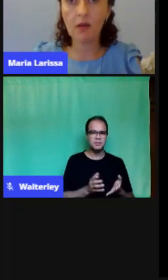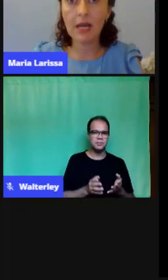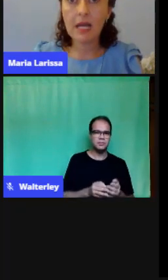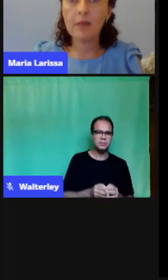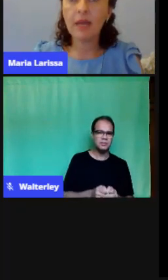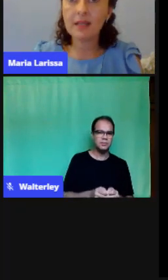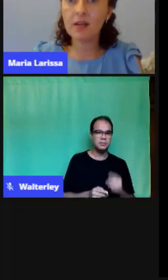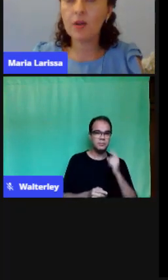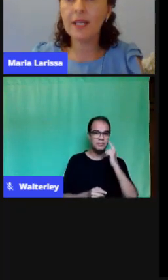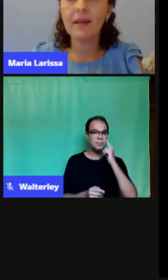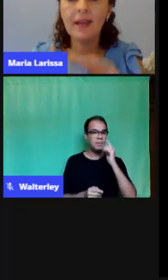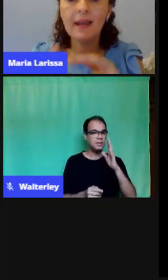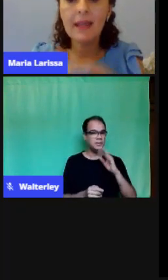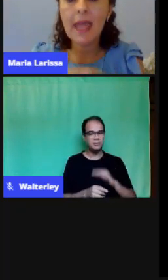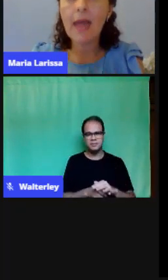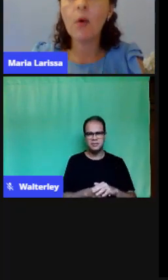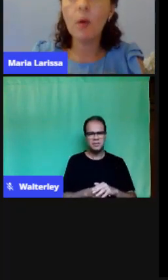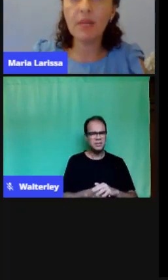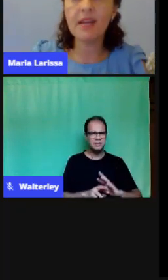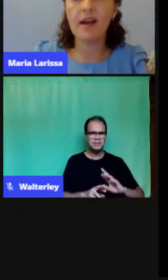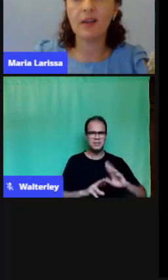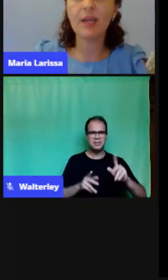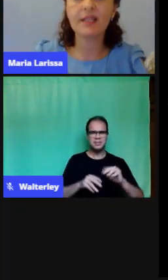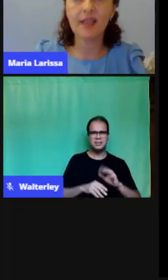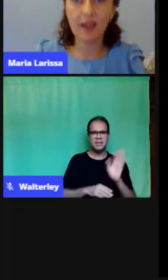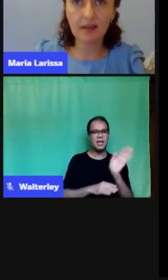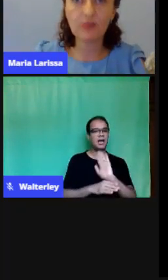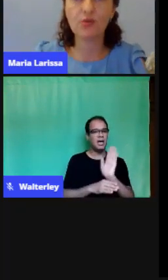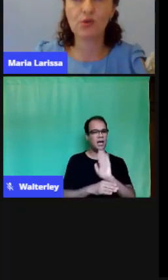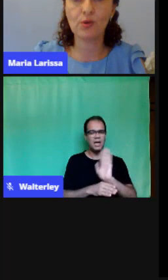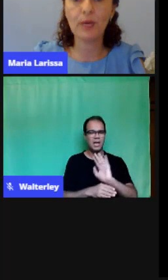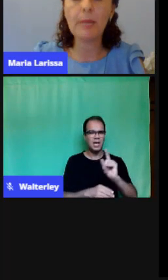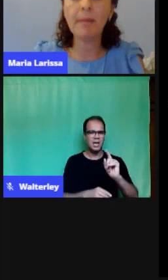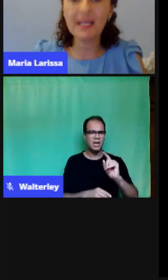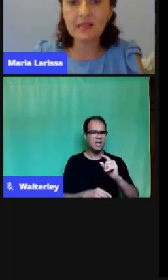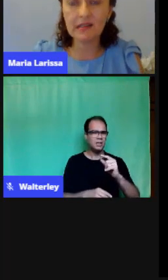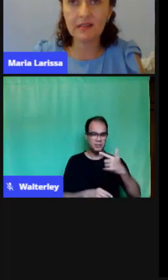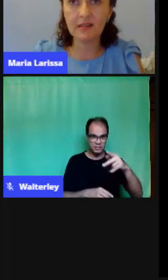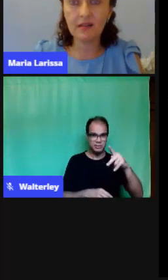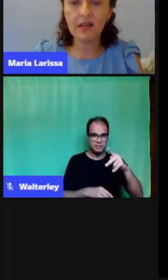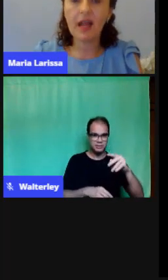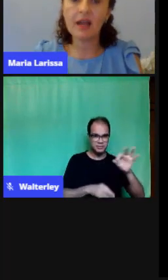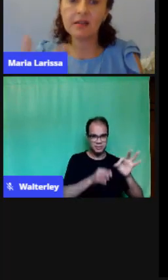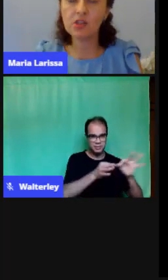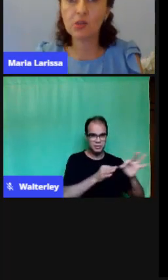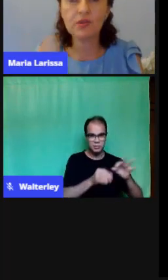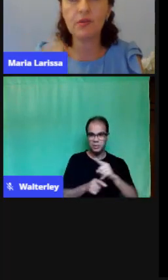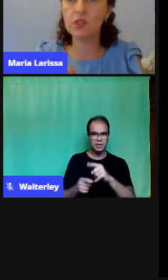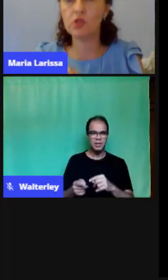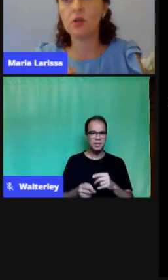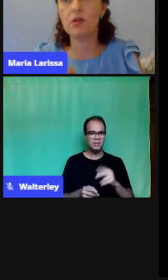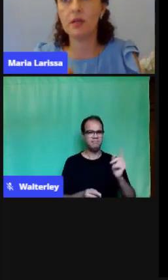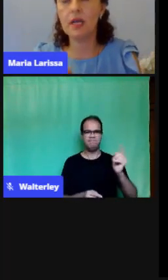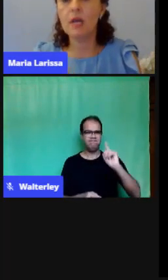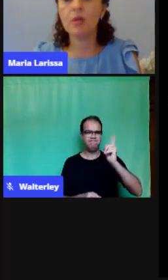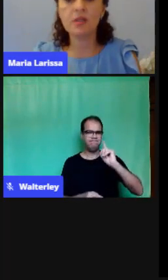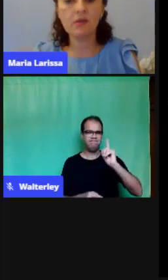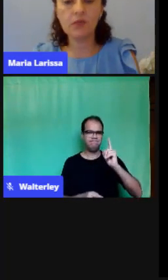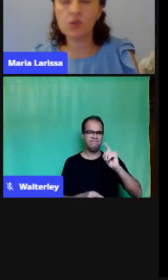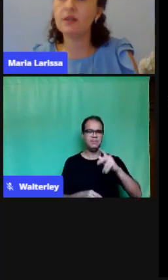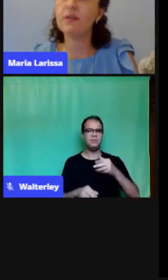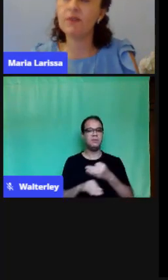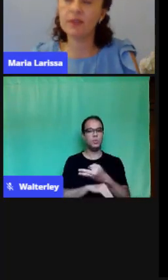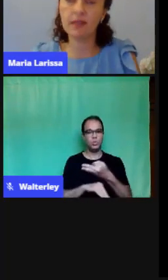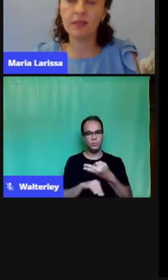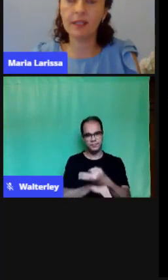assistiu a sua aula, mas agora ele é obrigado, pelas regras do jogo, ele precisa assistir o seu vídeo agora. Pode